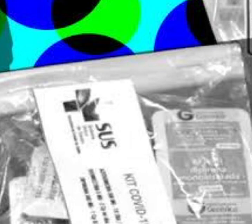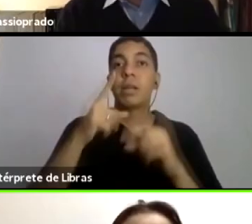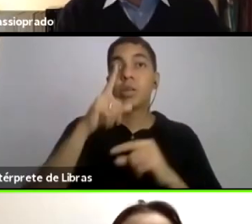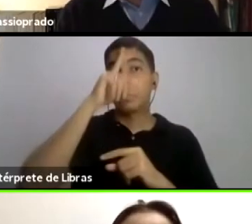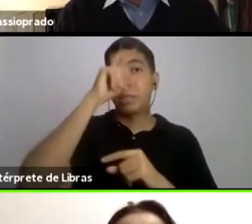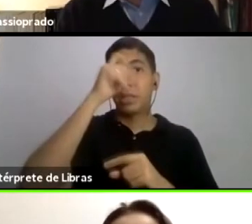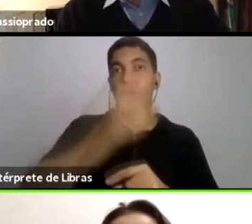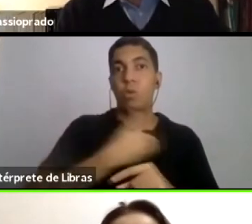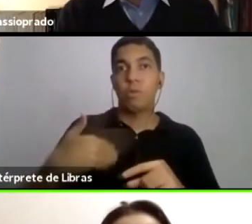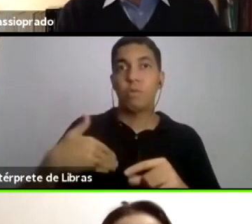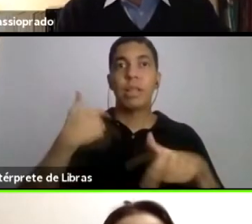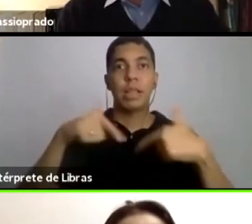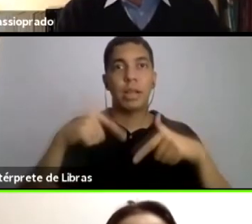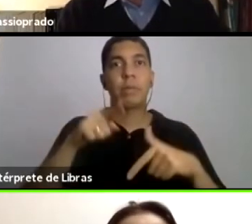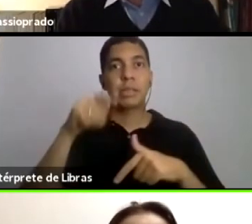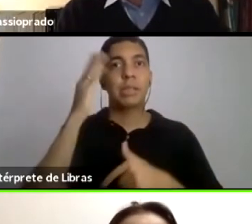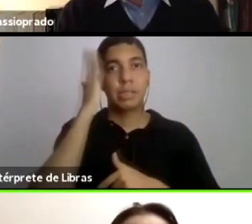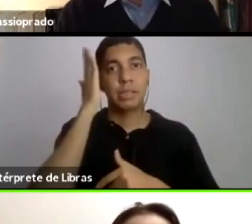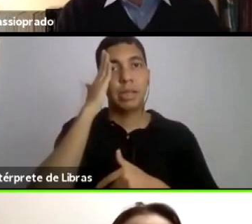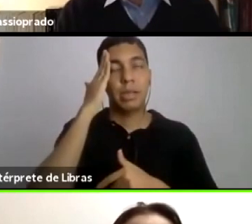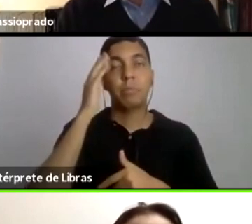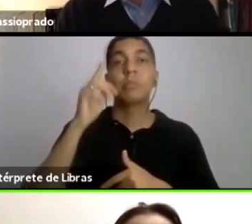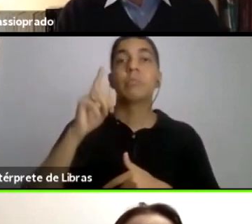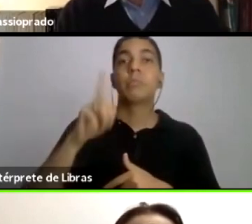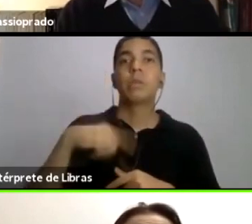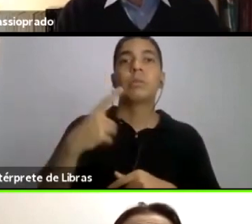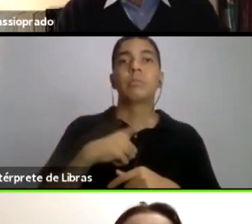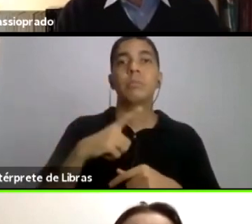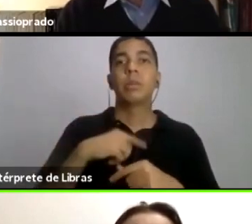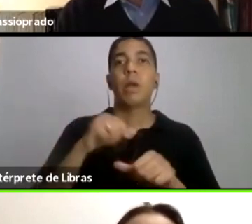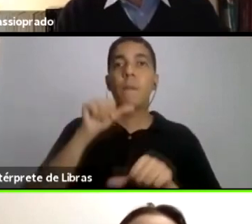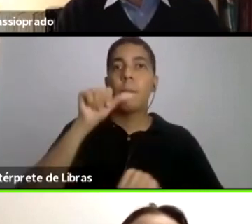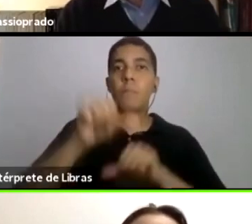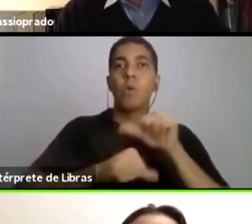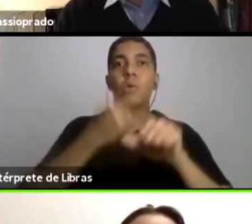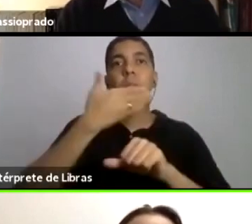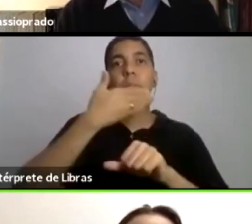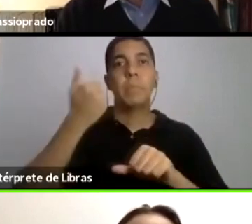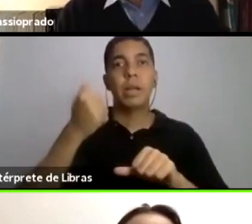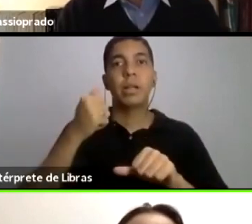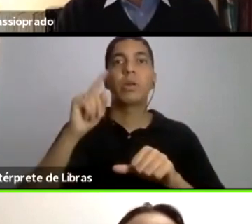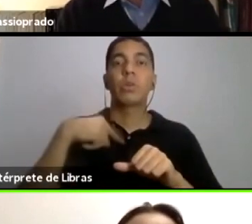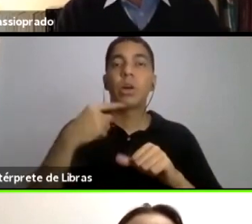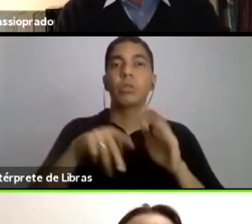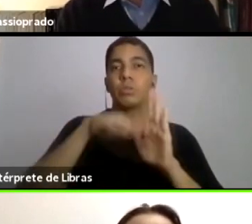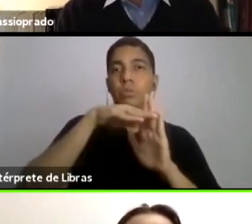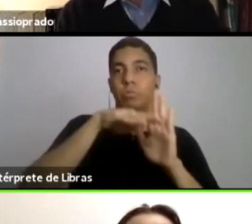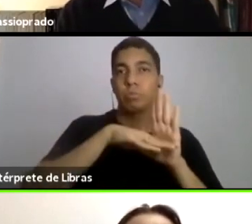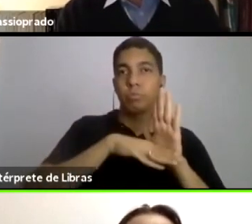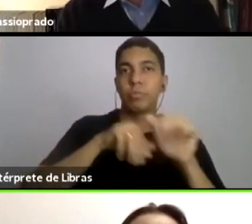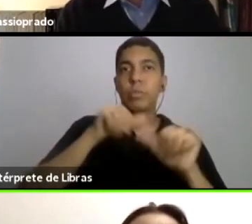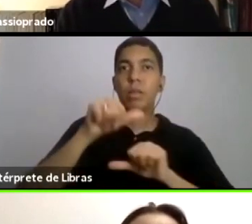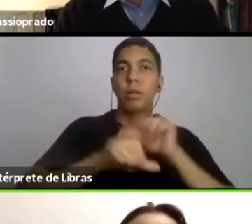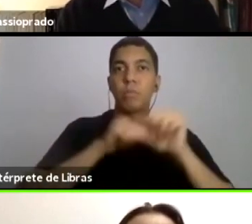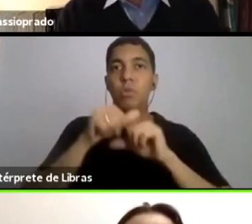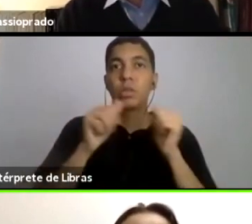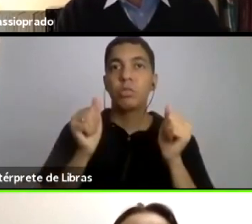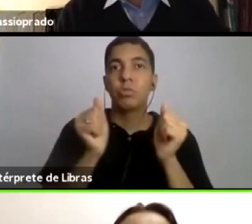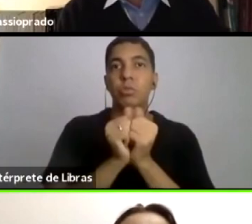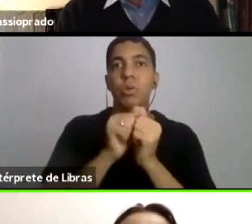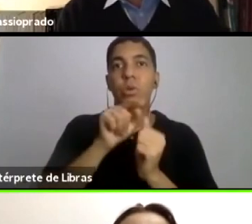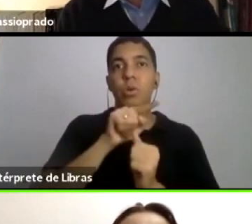de sintomas médicos de manaus e do pará onde houve redução do número de mortes dizem que o protocolo